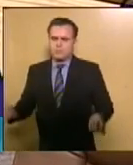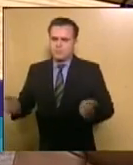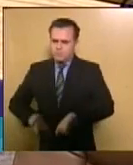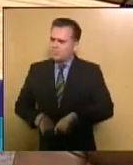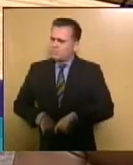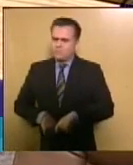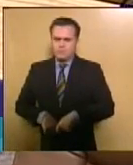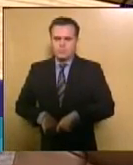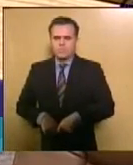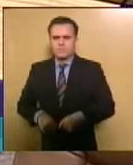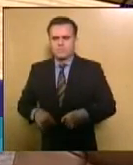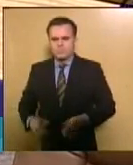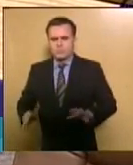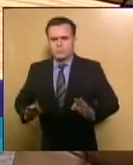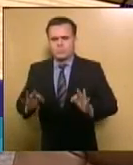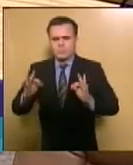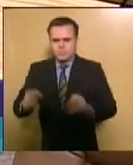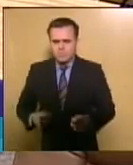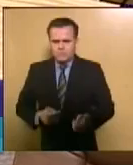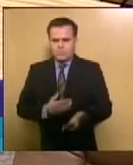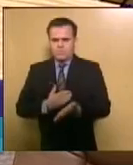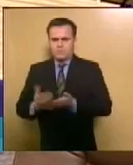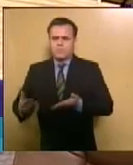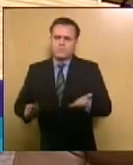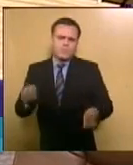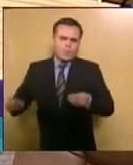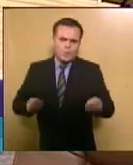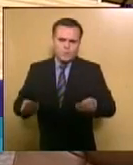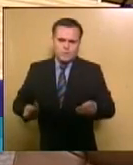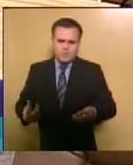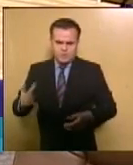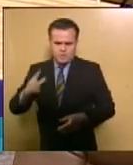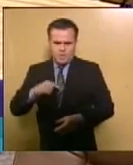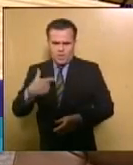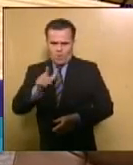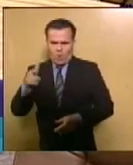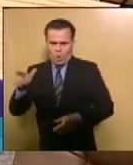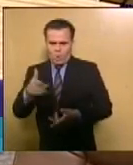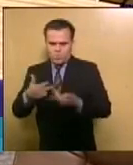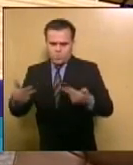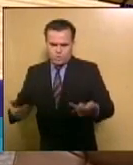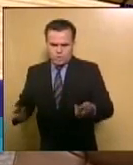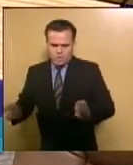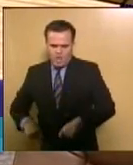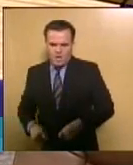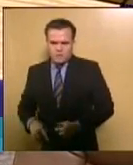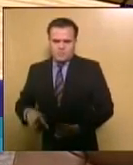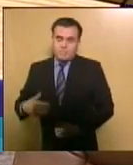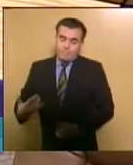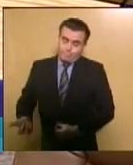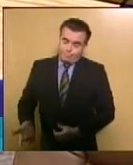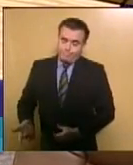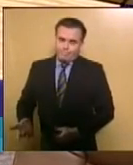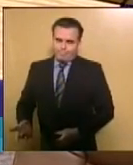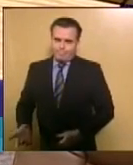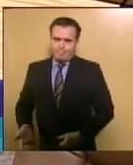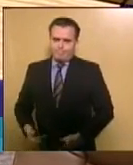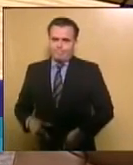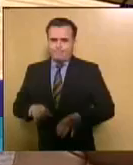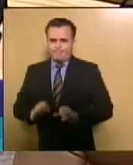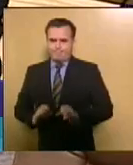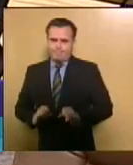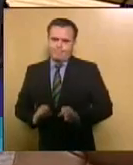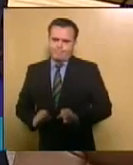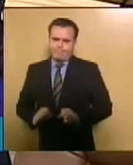um dos um dos tudo partiu disso Lógico que a gente tem outros processos isso poderia ser um um um